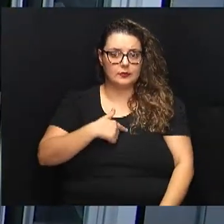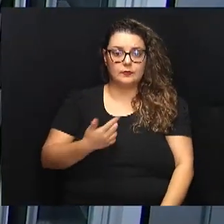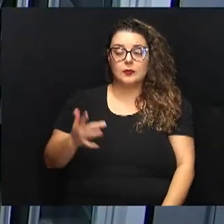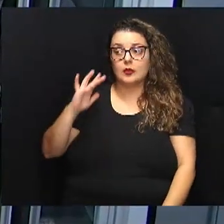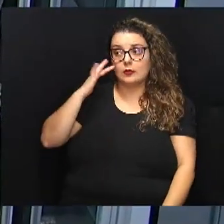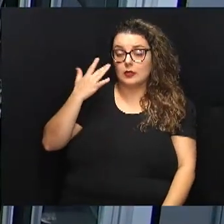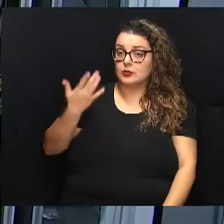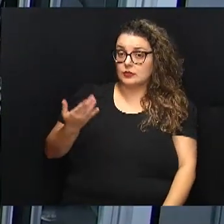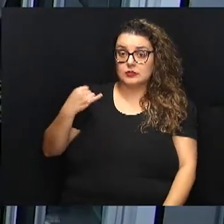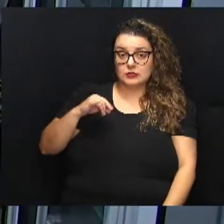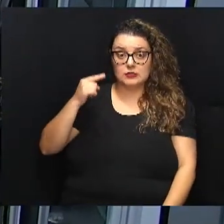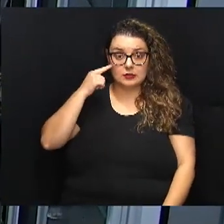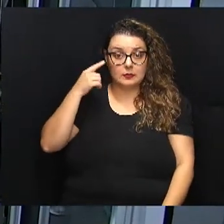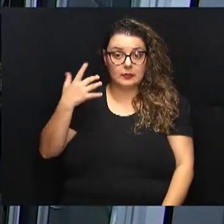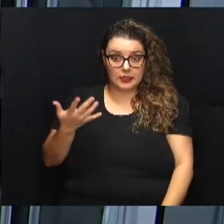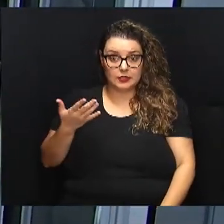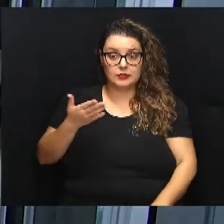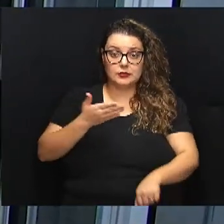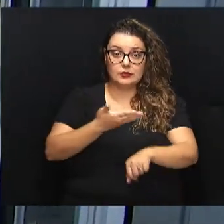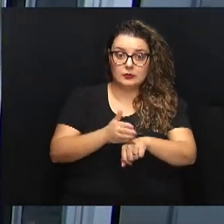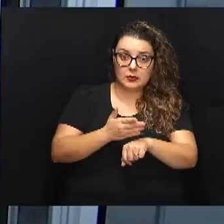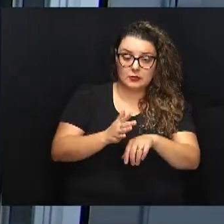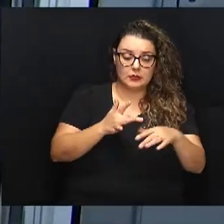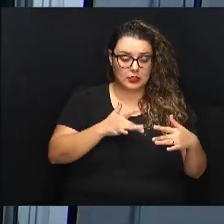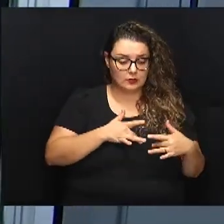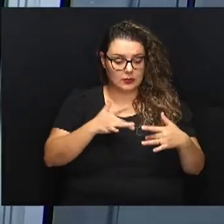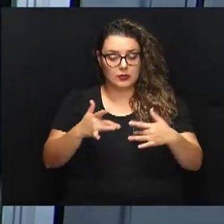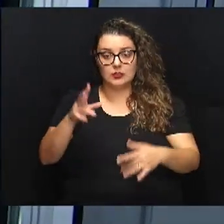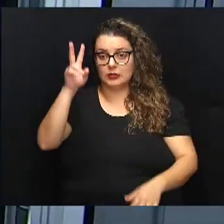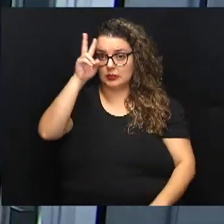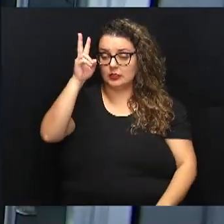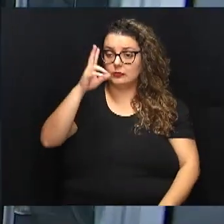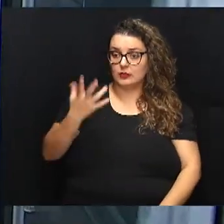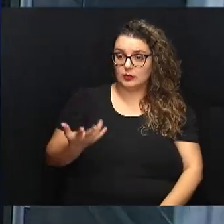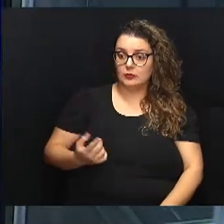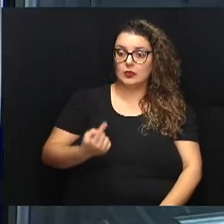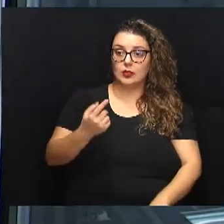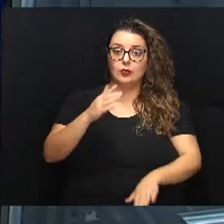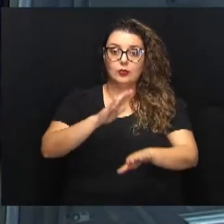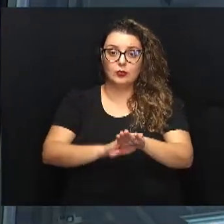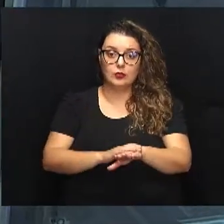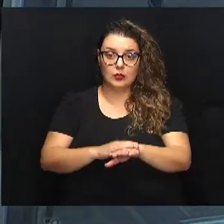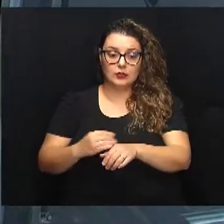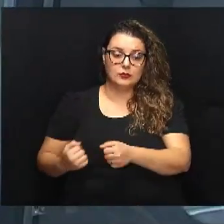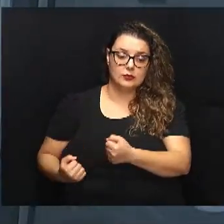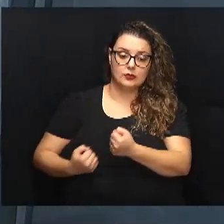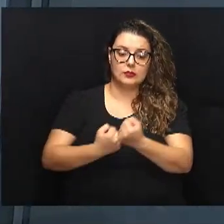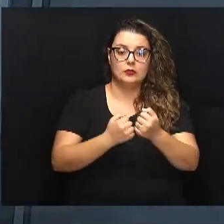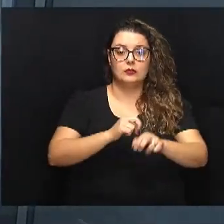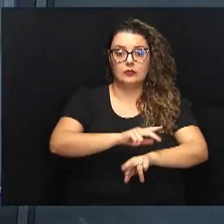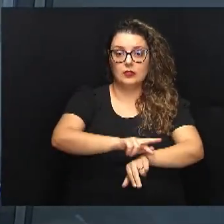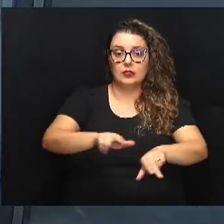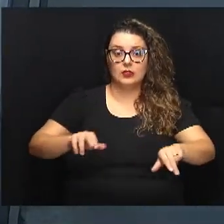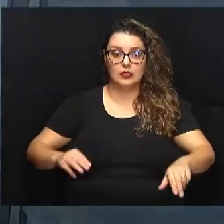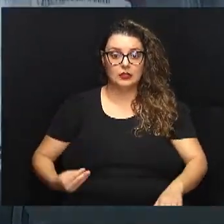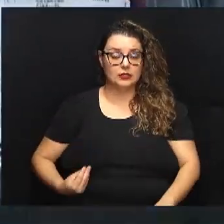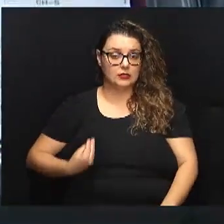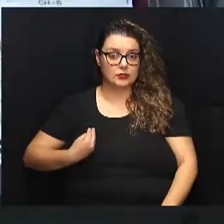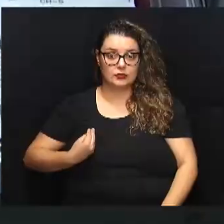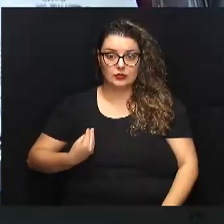se você pensa em praticar esse ato de solidariedade, lembrando, é um ato que sustenta milhares de vidas. Eu estou falando aqui